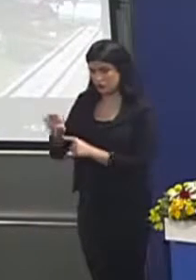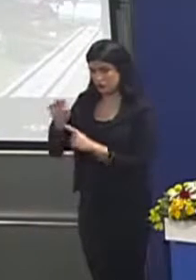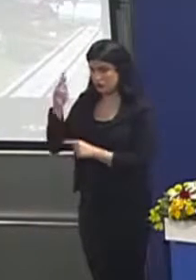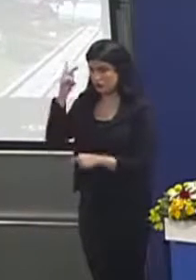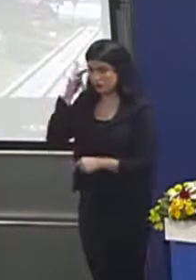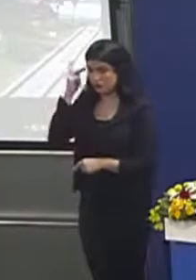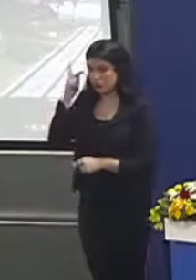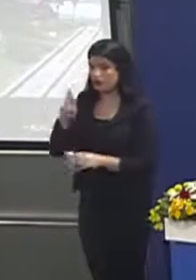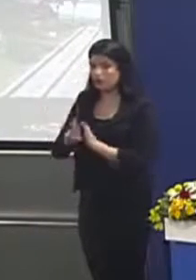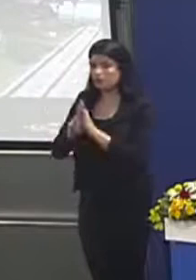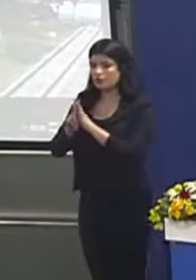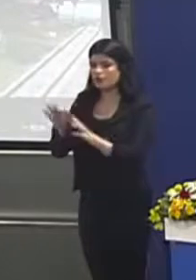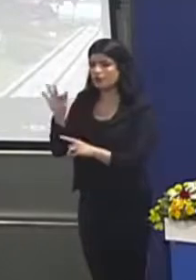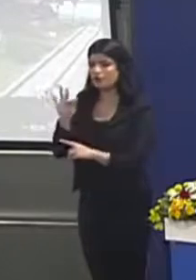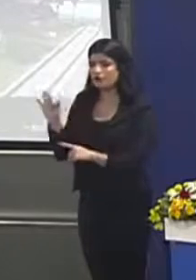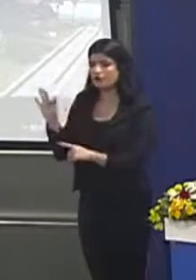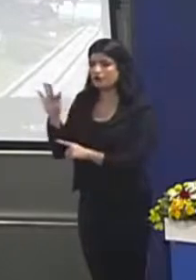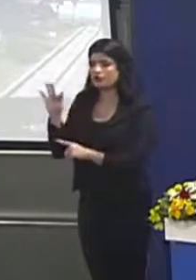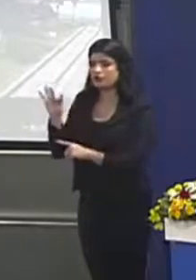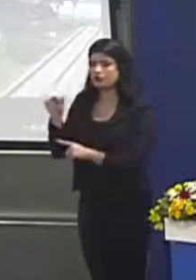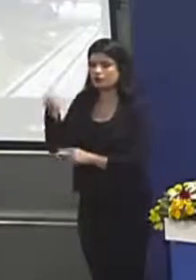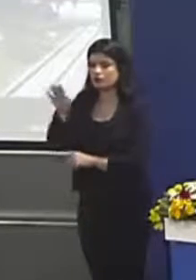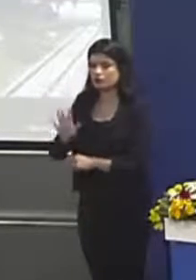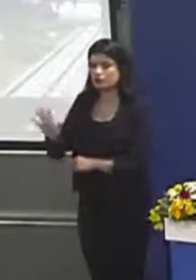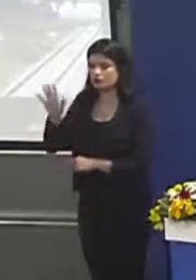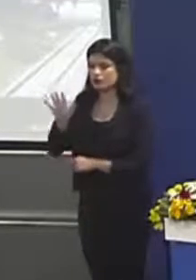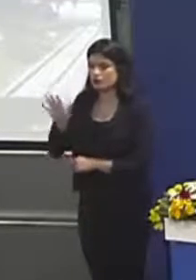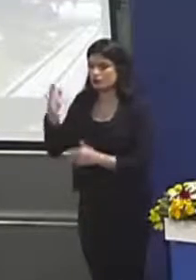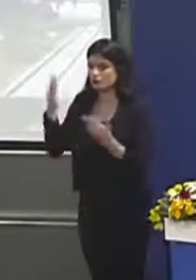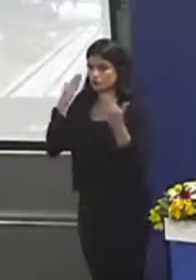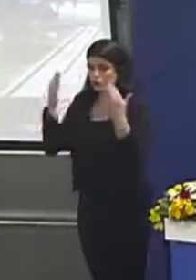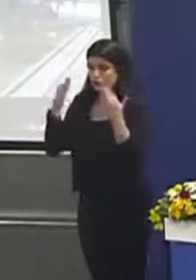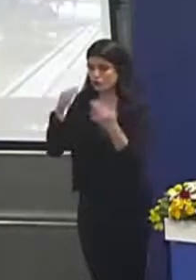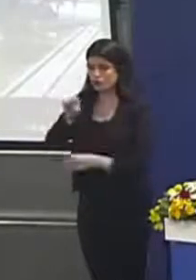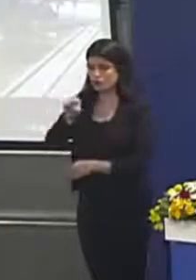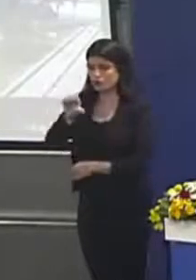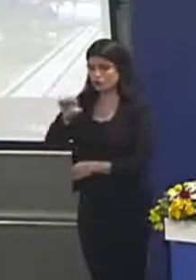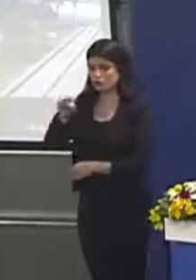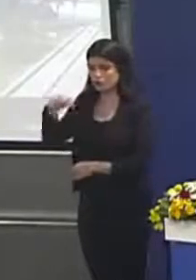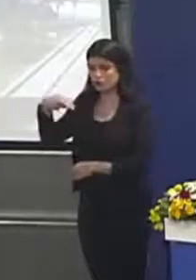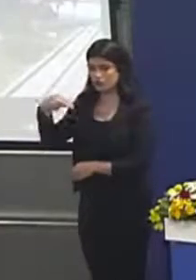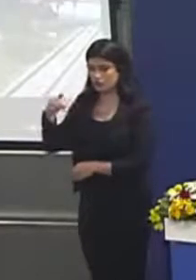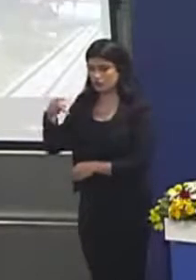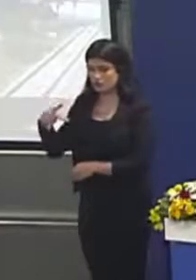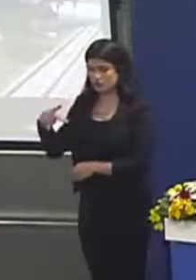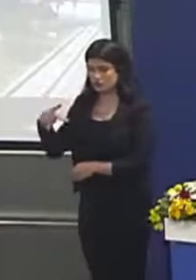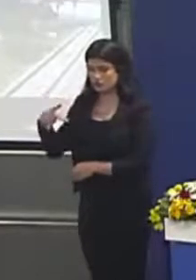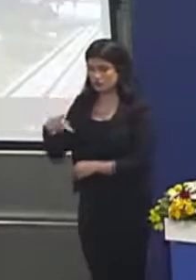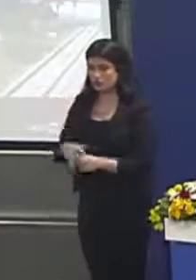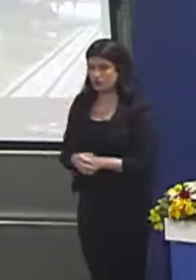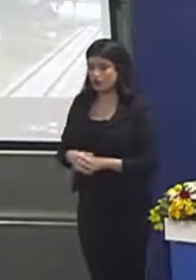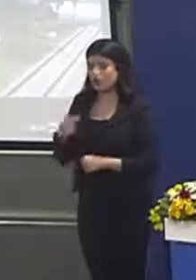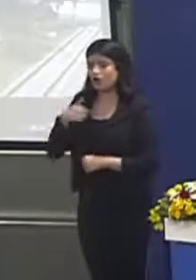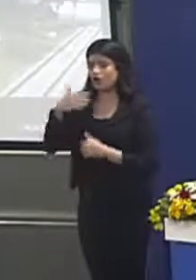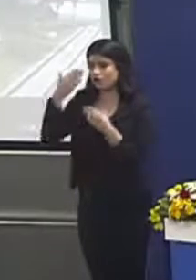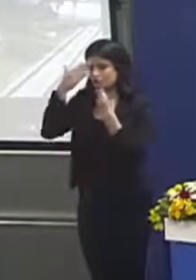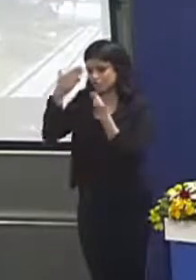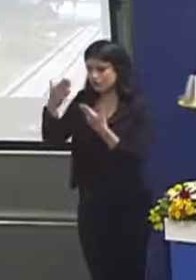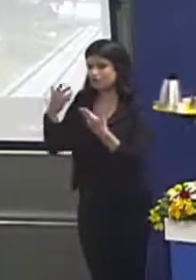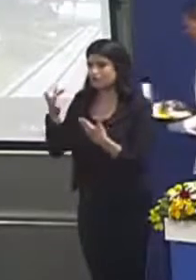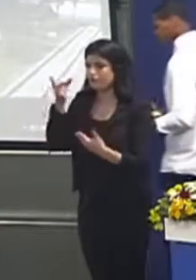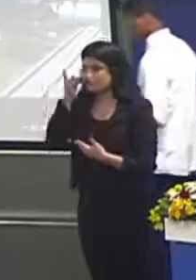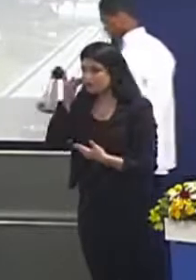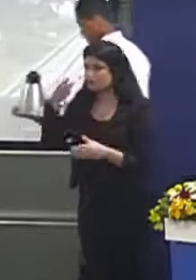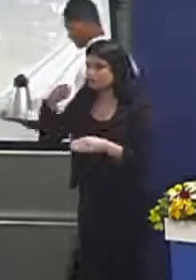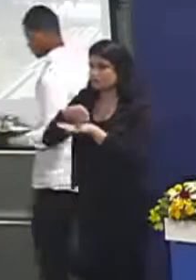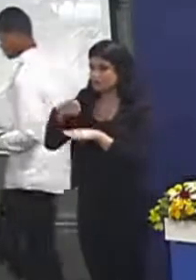e representante da Federação Nacional dos Psicólogos, FENAPS. Tá bom. Agradeço a presença e participação do